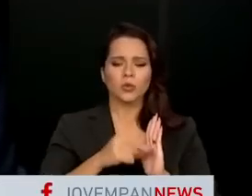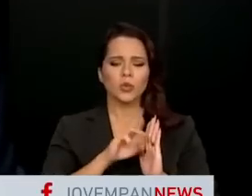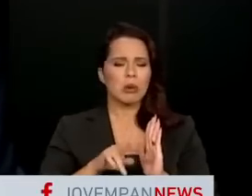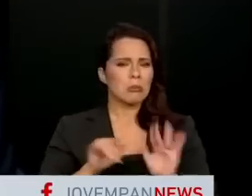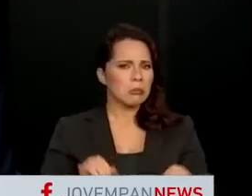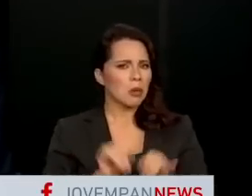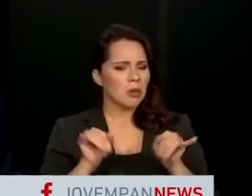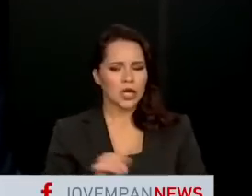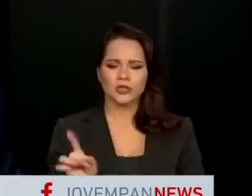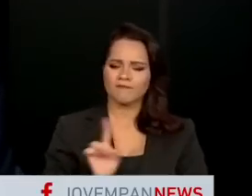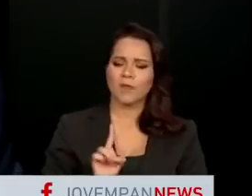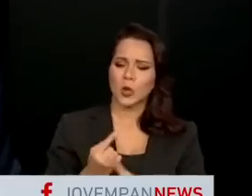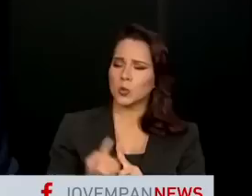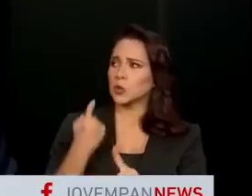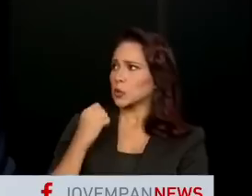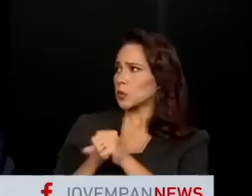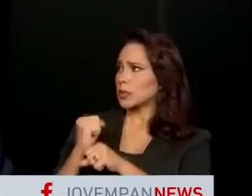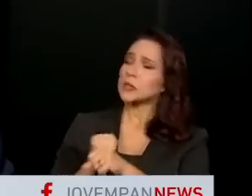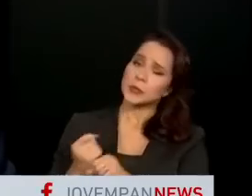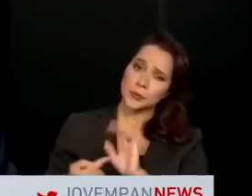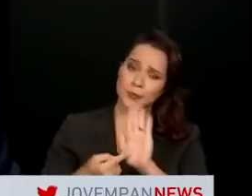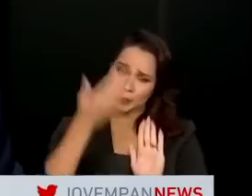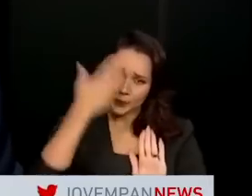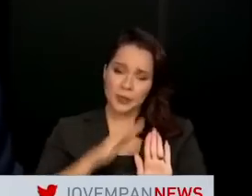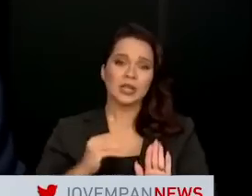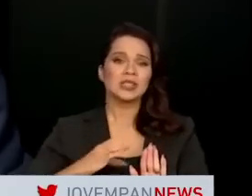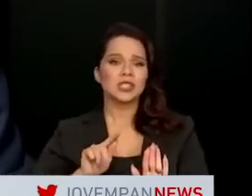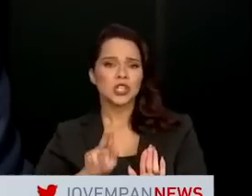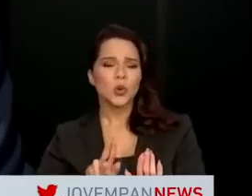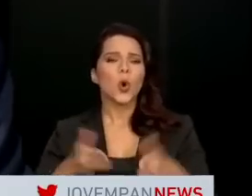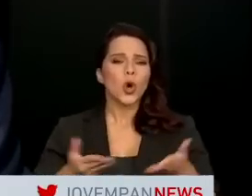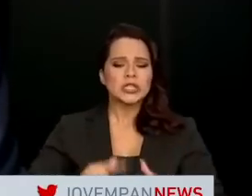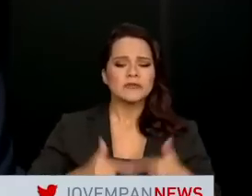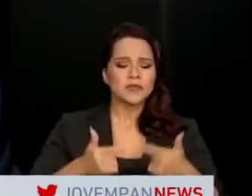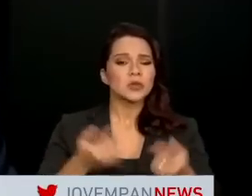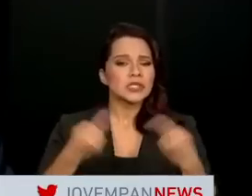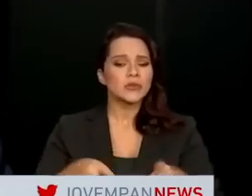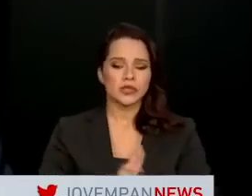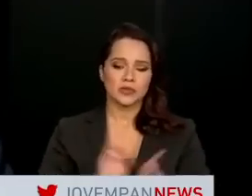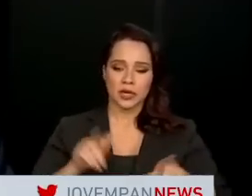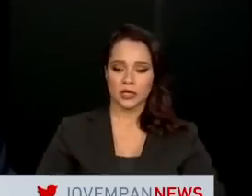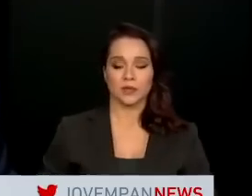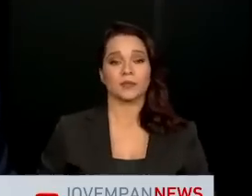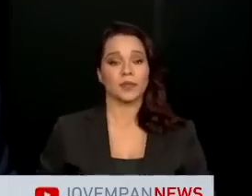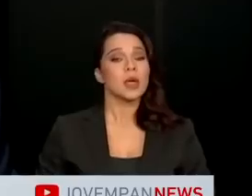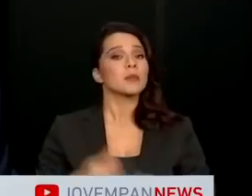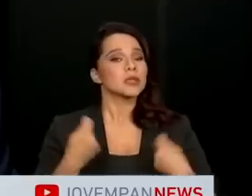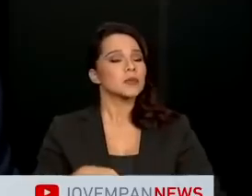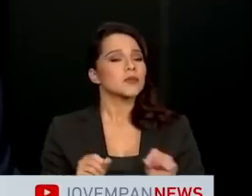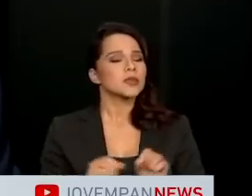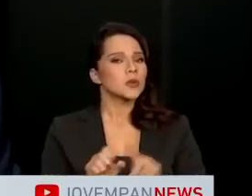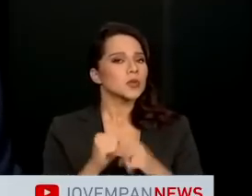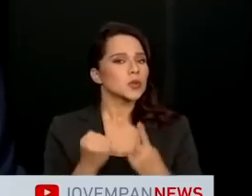Marques ainda defendeu que vai adotar a transparência como regra e o sigilo como exceção. Temos que fazer com